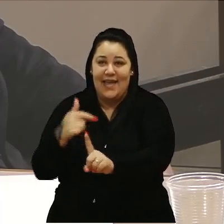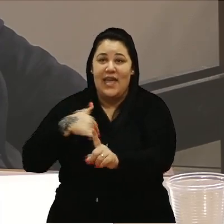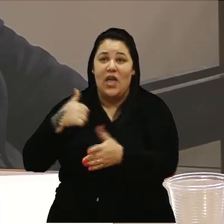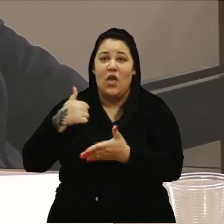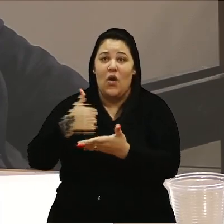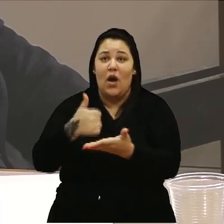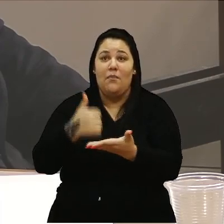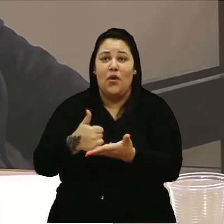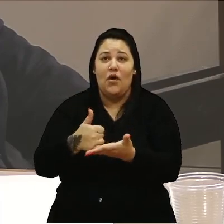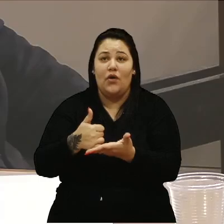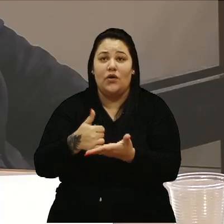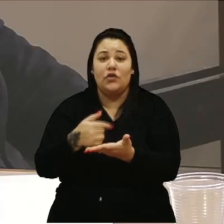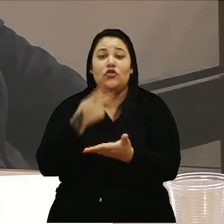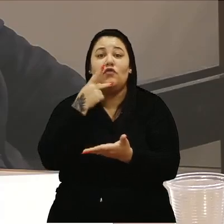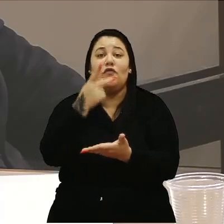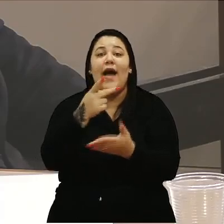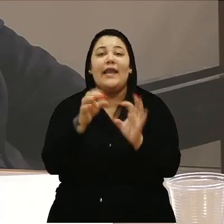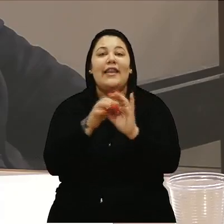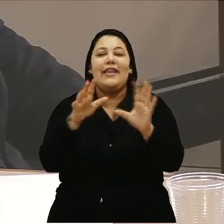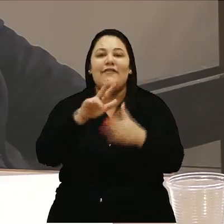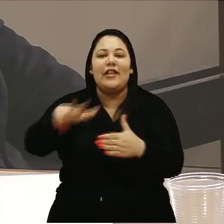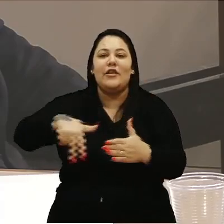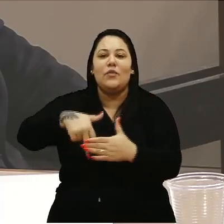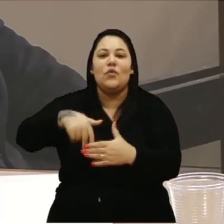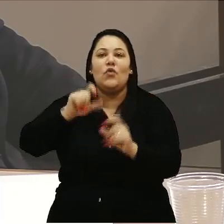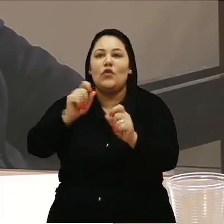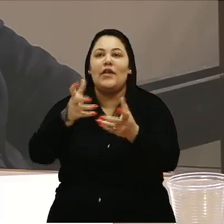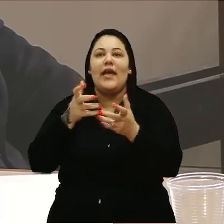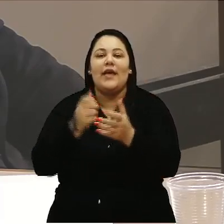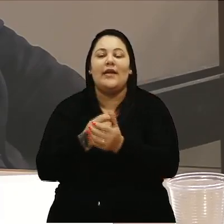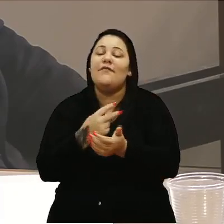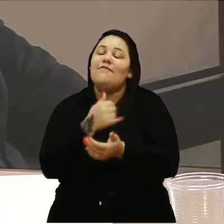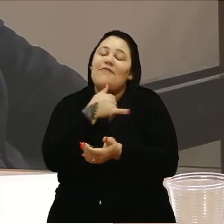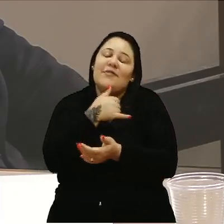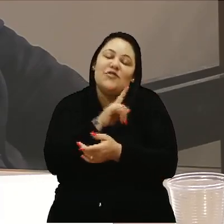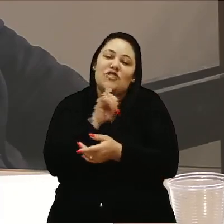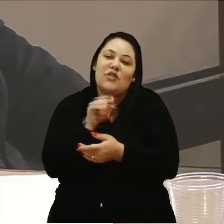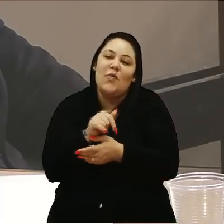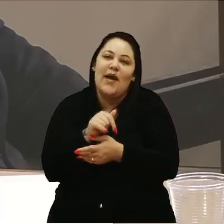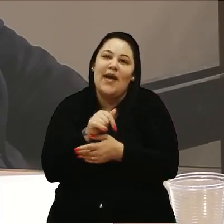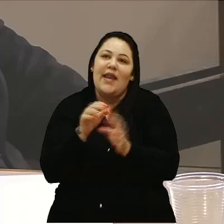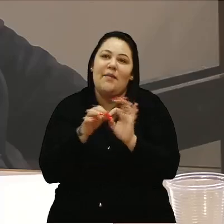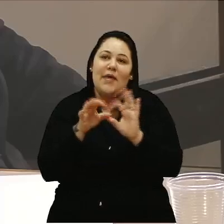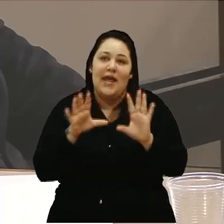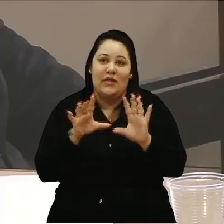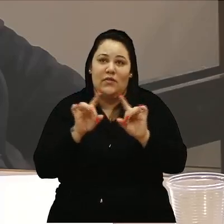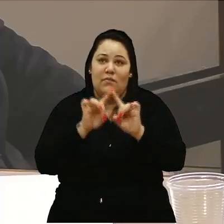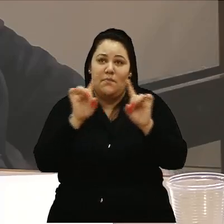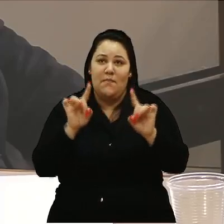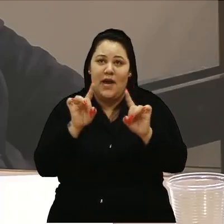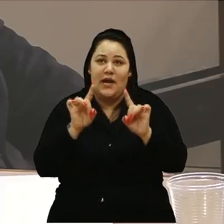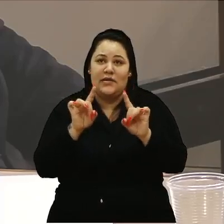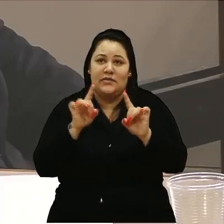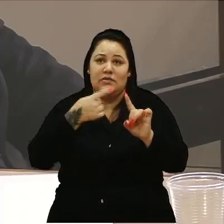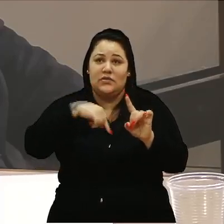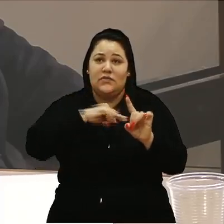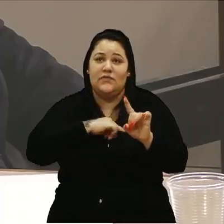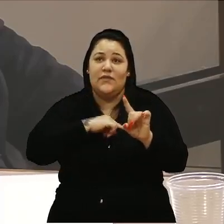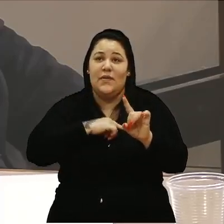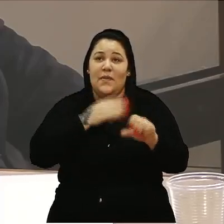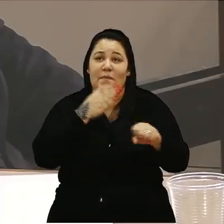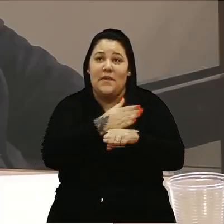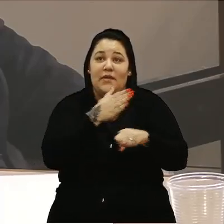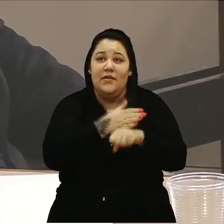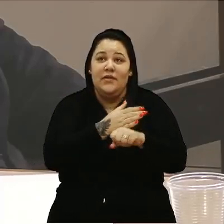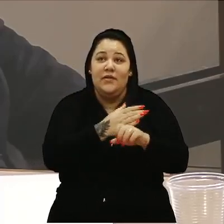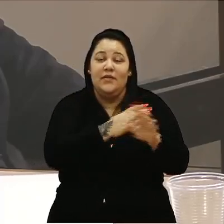palavrão o que quiser na tribuna. Infelizmente, isso não é permitido. Mas vem para o lado da direita que a gente é a favor da liberdade de expressão, da pessoa se